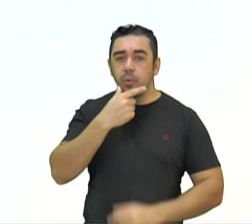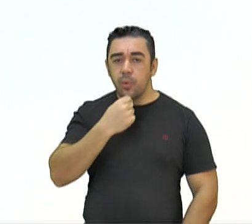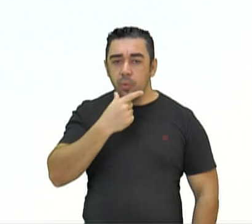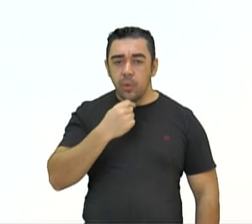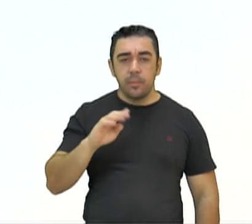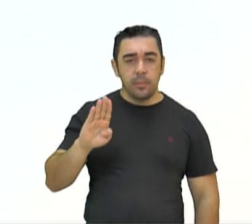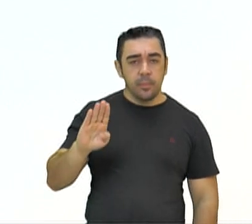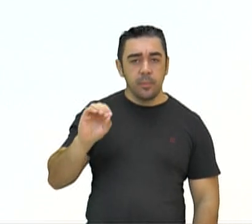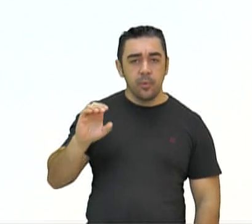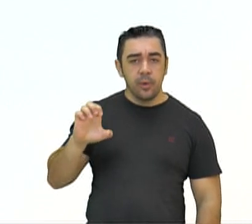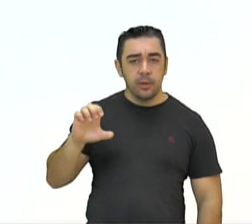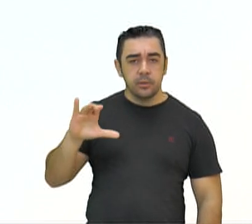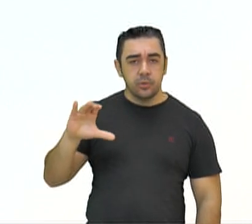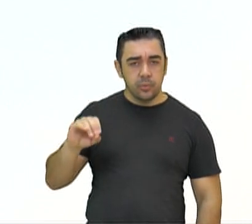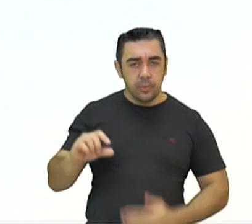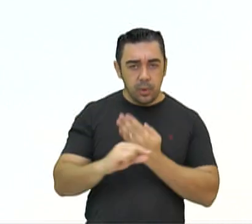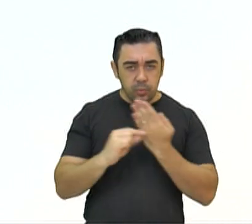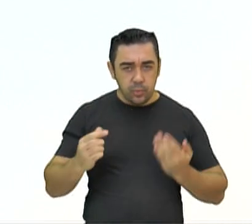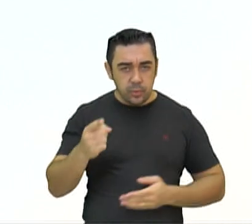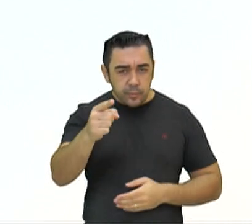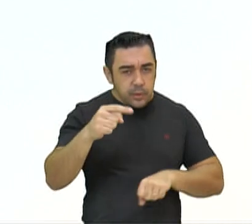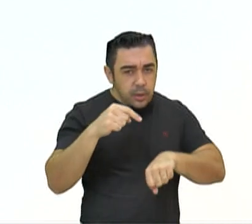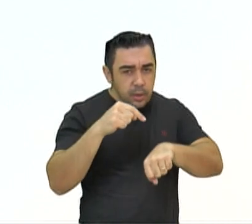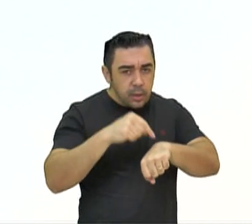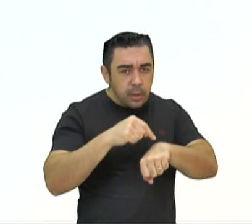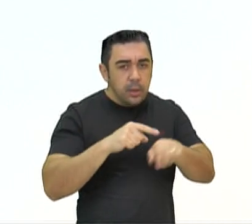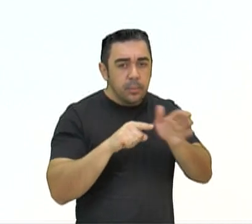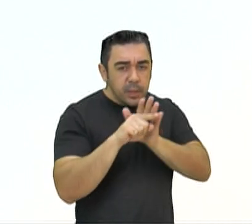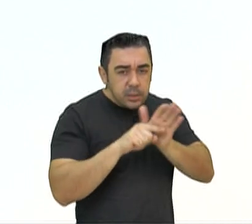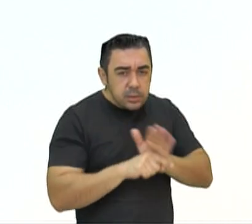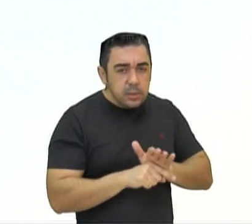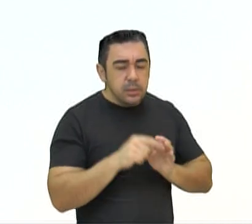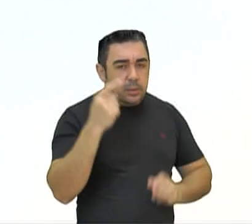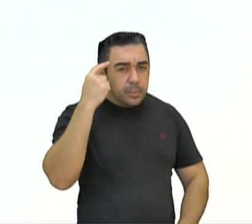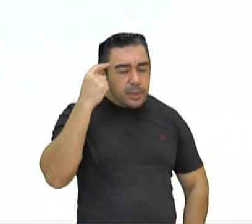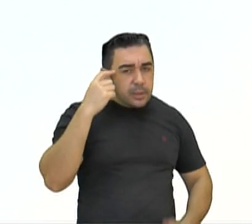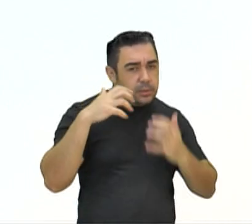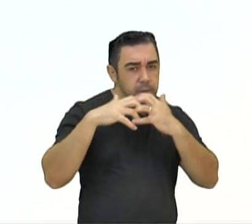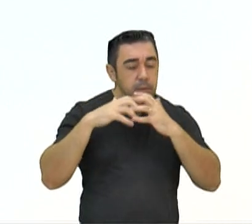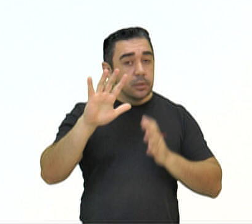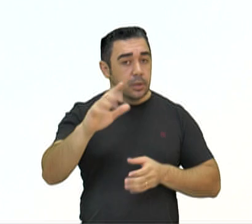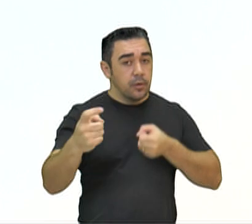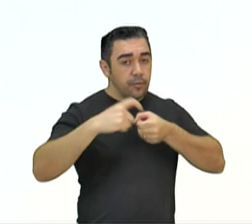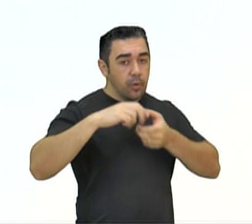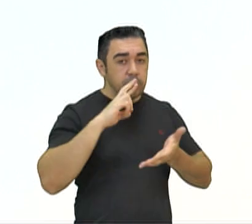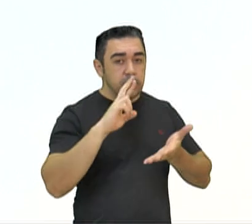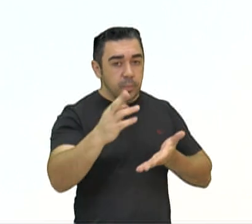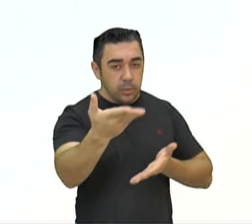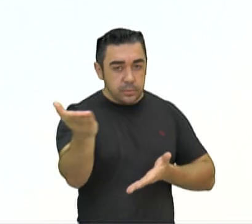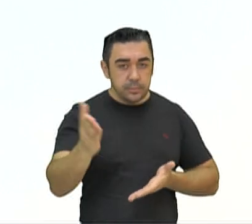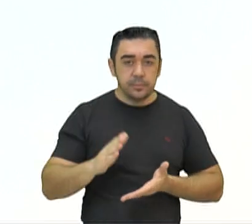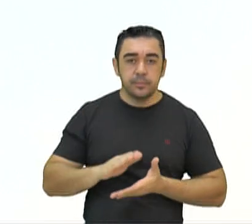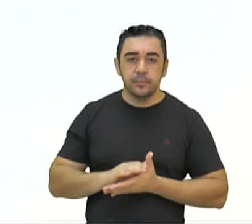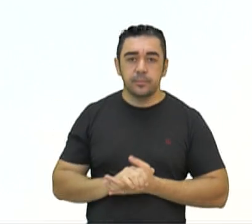Severino Boécio? Pesquise um pouco, reflita sobre isso e já vamos responder.